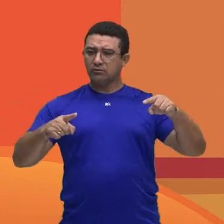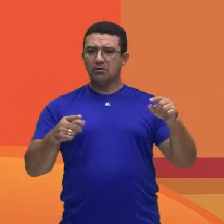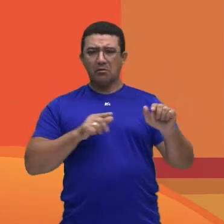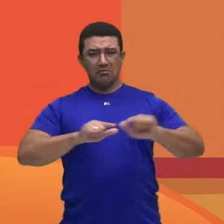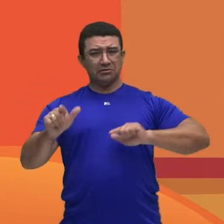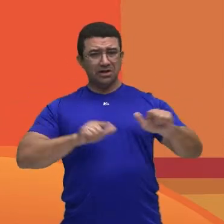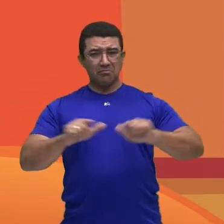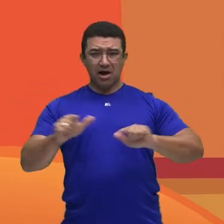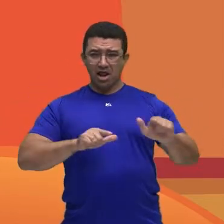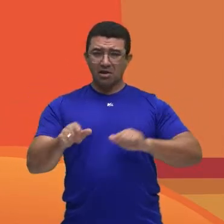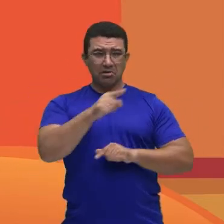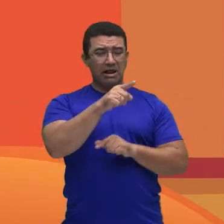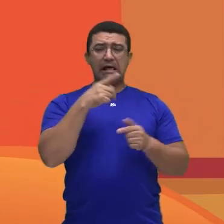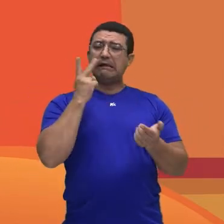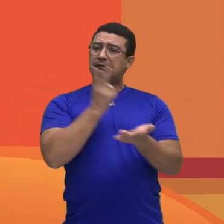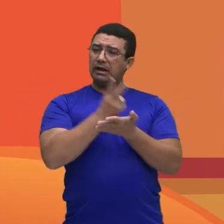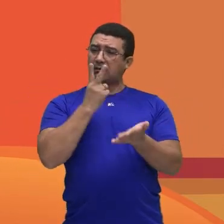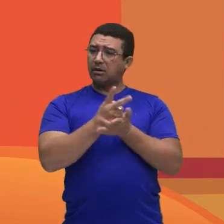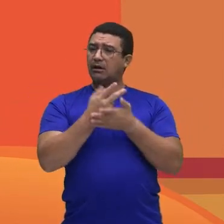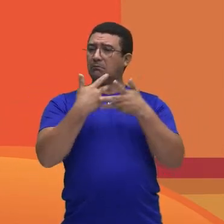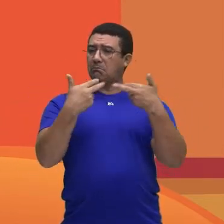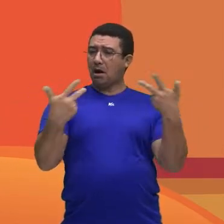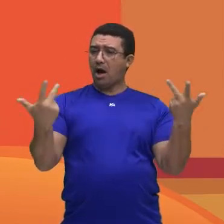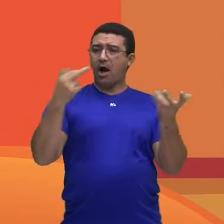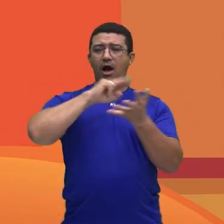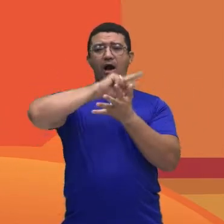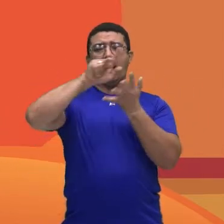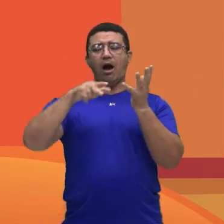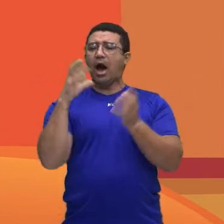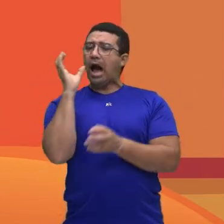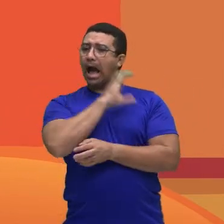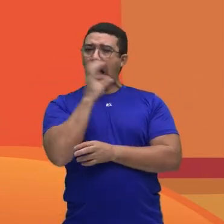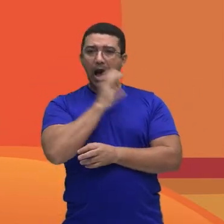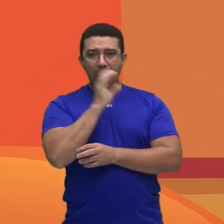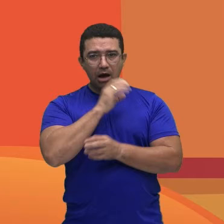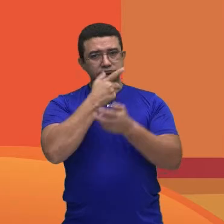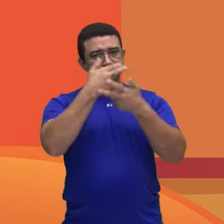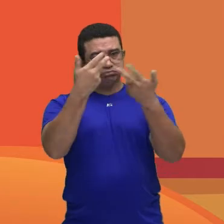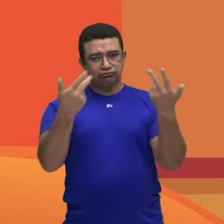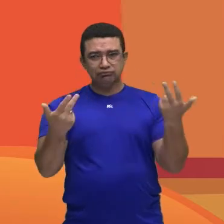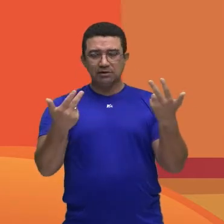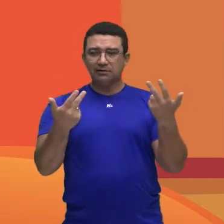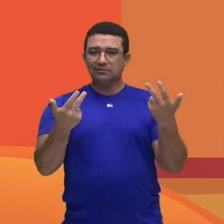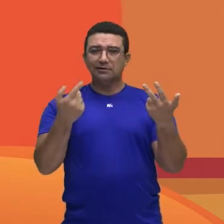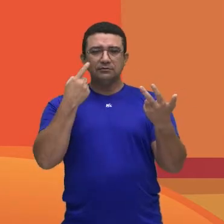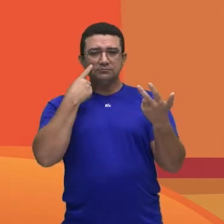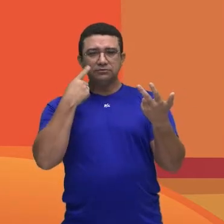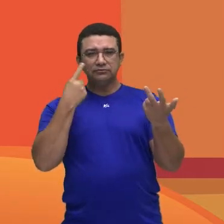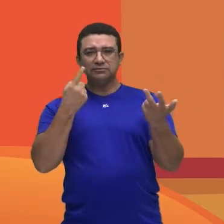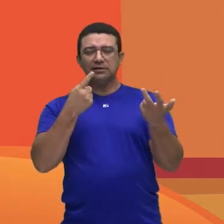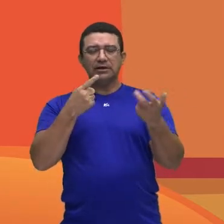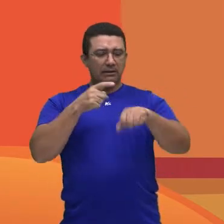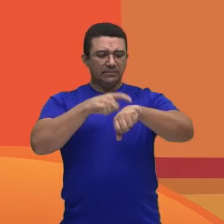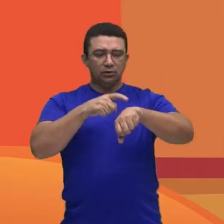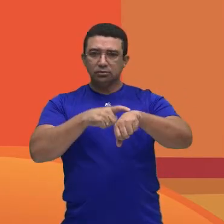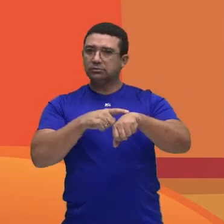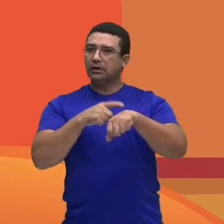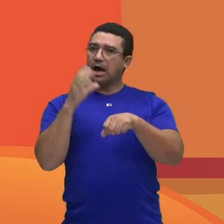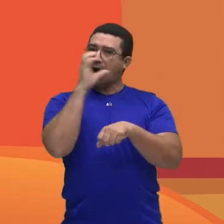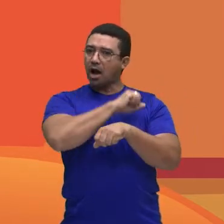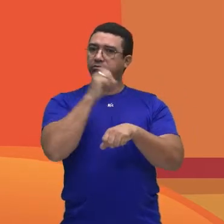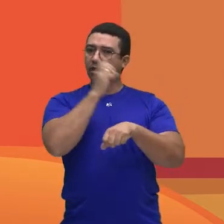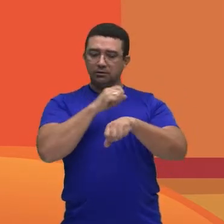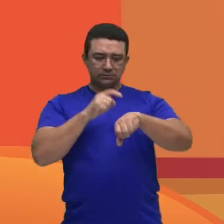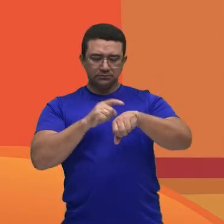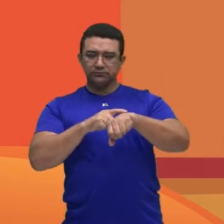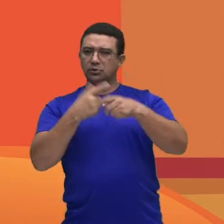que está sempre na correria, sempre fazendo as coisas na pressa, sempre com o relógio na mão, contando os minutos, né? Para que possa